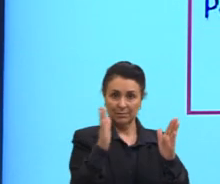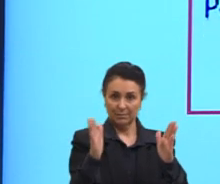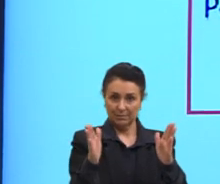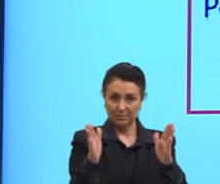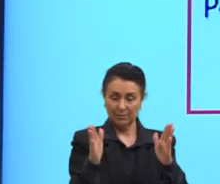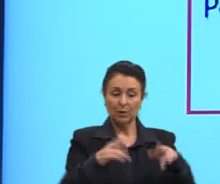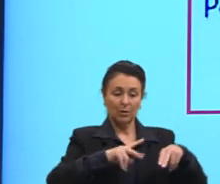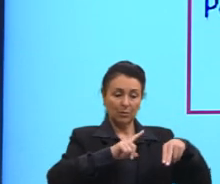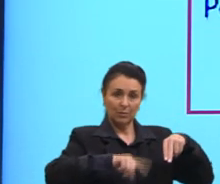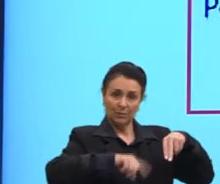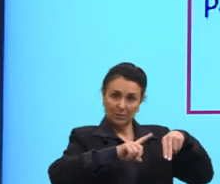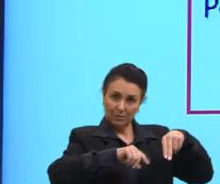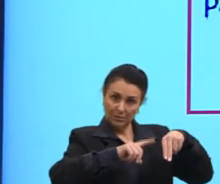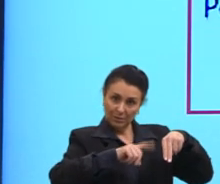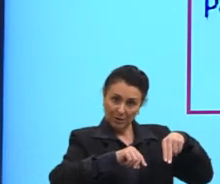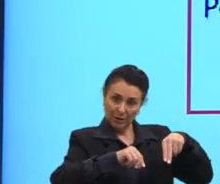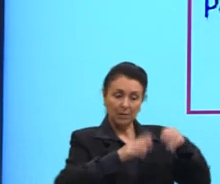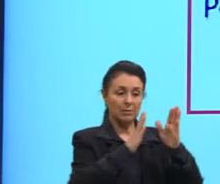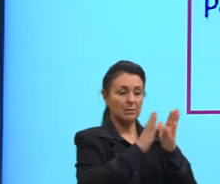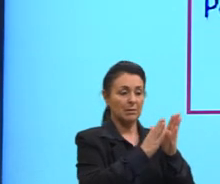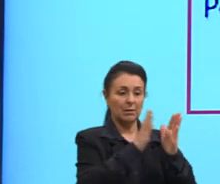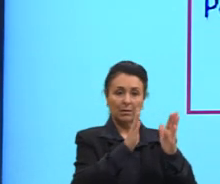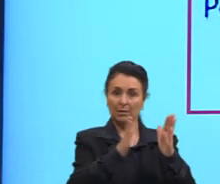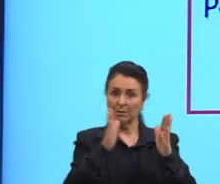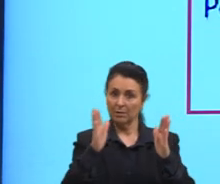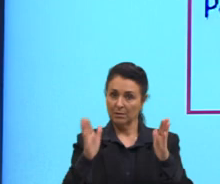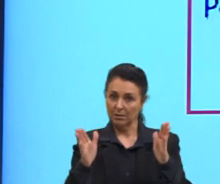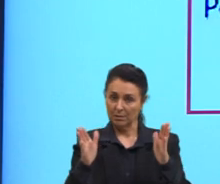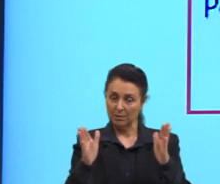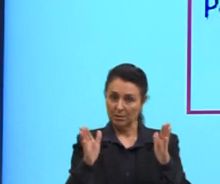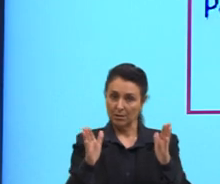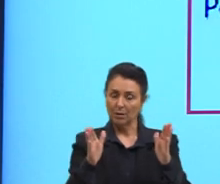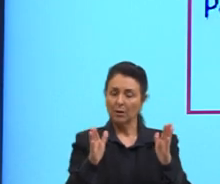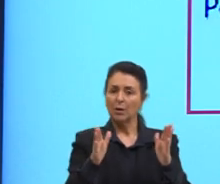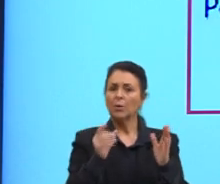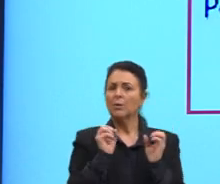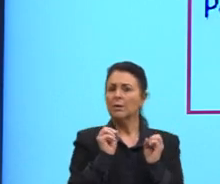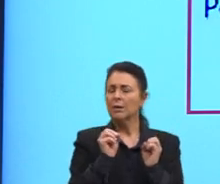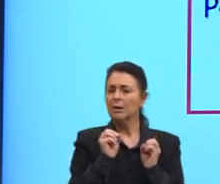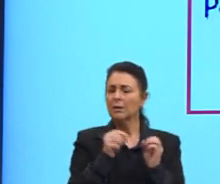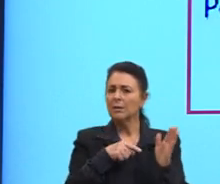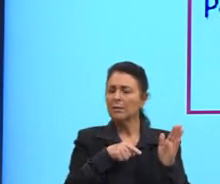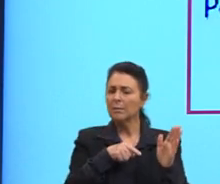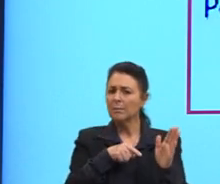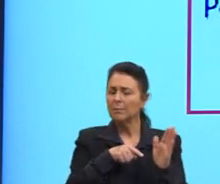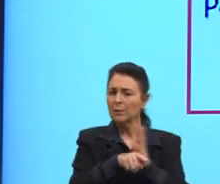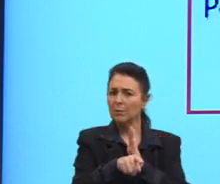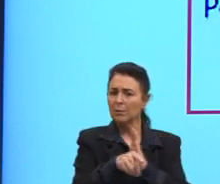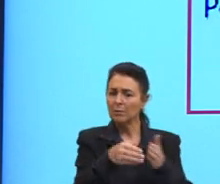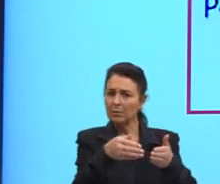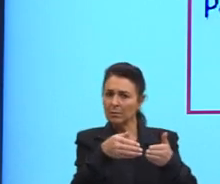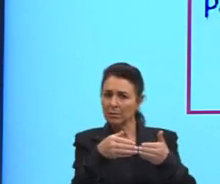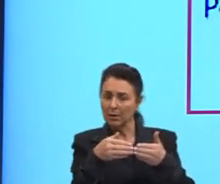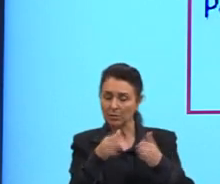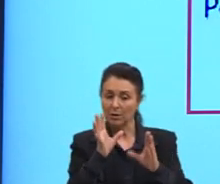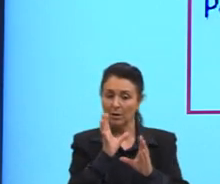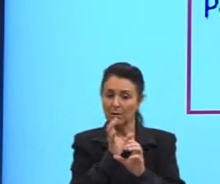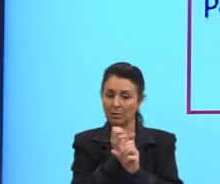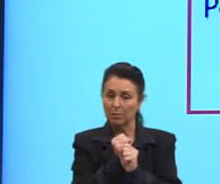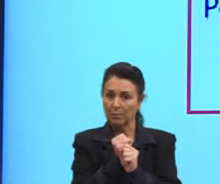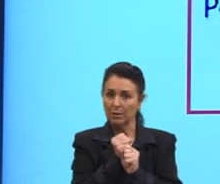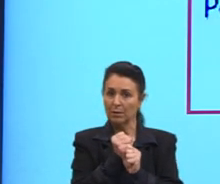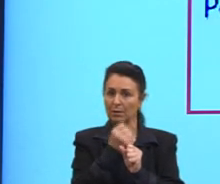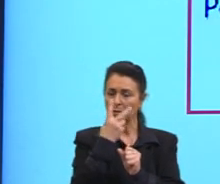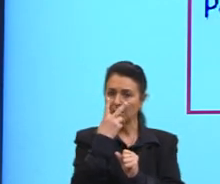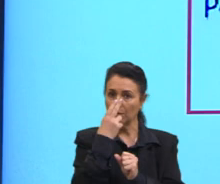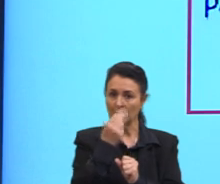a naturais e consecutivos o que que peluciado nos diz ainda que a soma entre eles a soma entre eles =